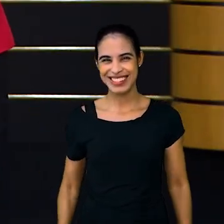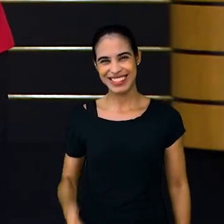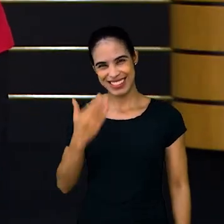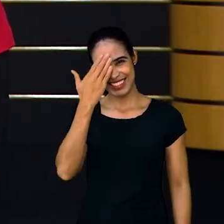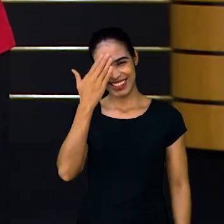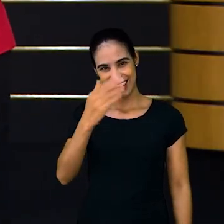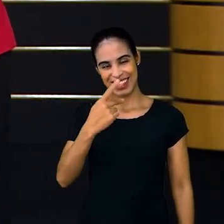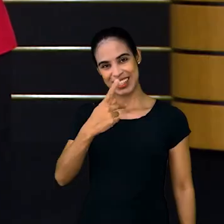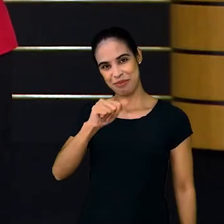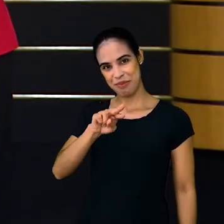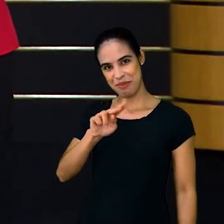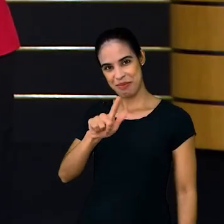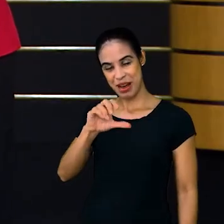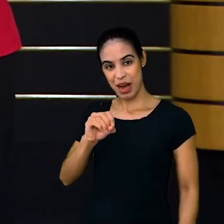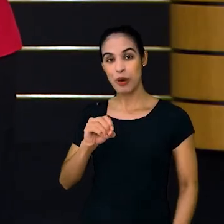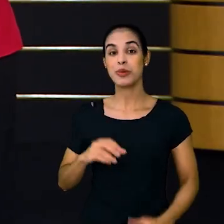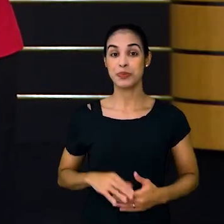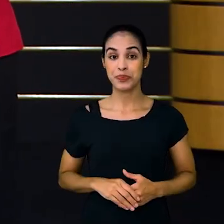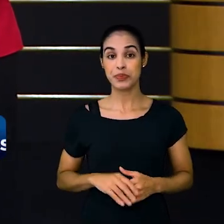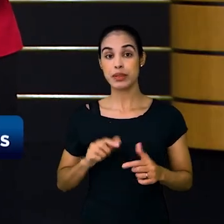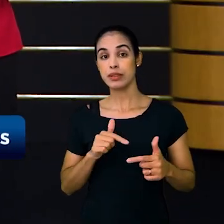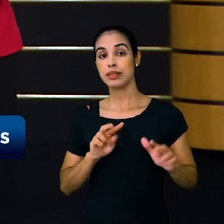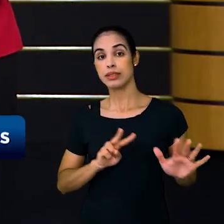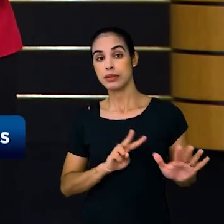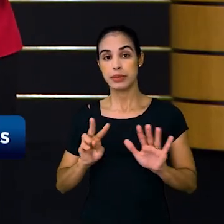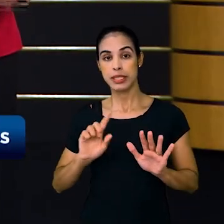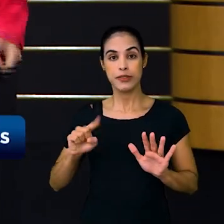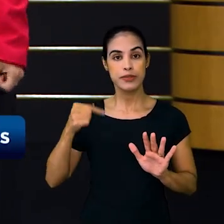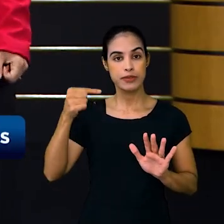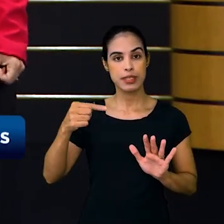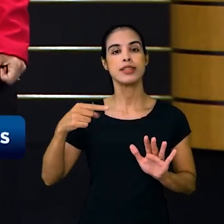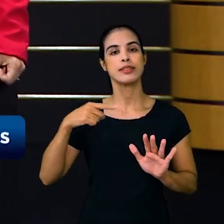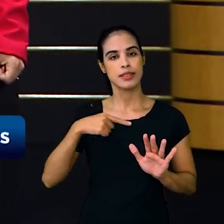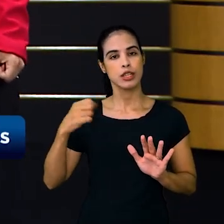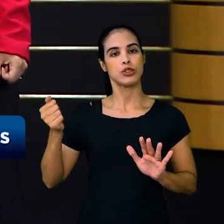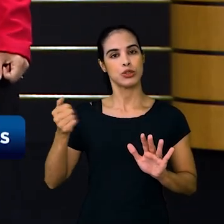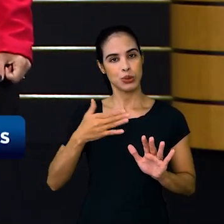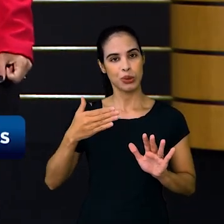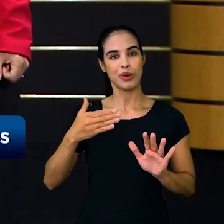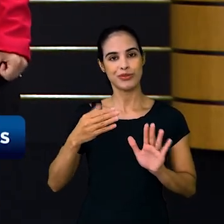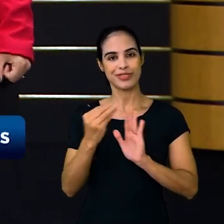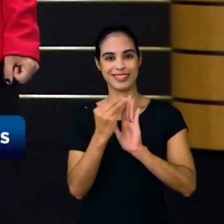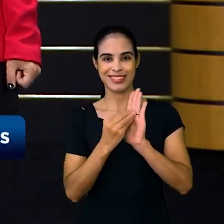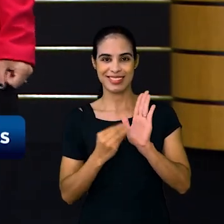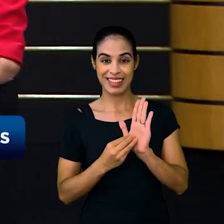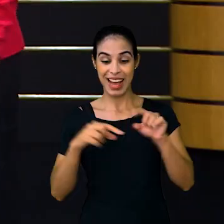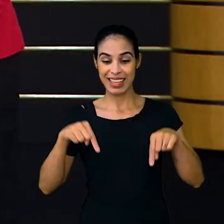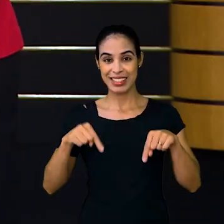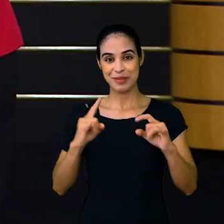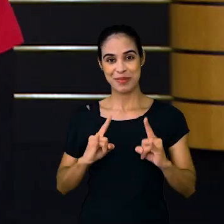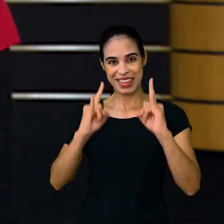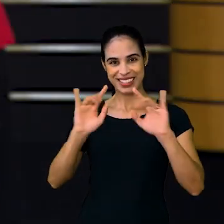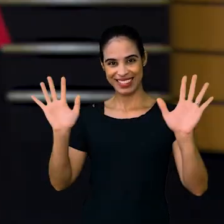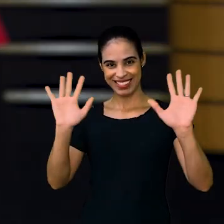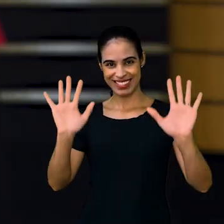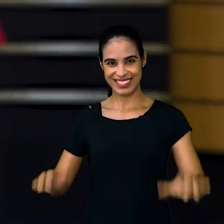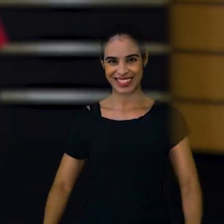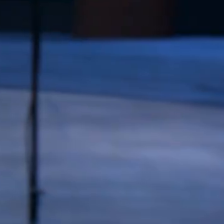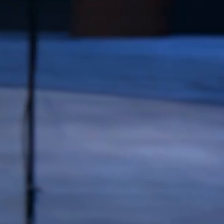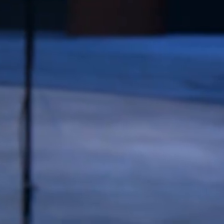Valeu pelas dicas, Paulo, e a gente fica por aqui. Na semana que vem tem mais Revista TST de algum ponto daqui do tribunal. Até lá!